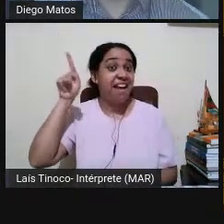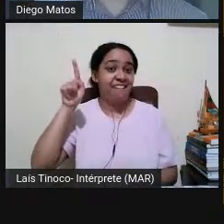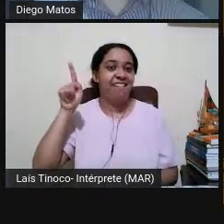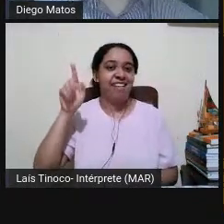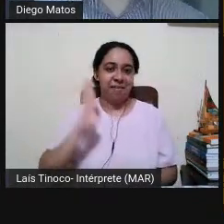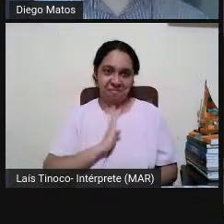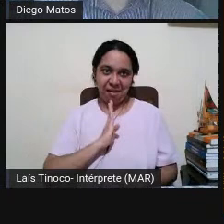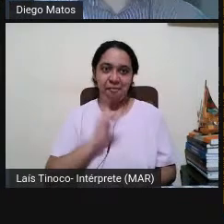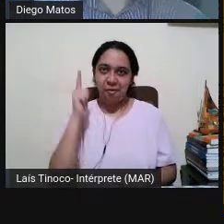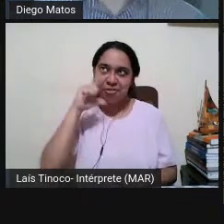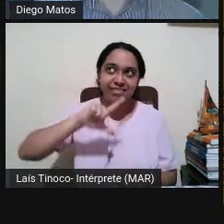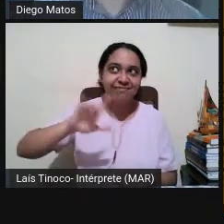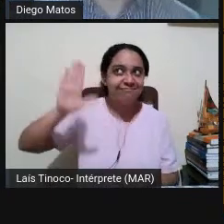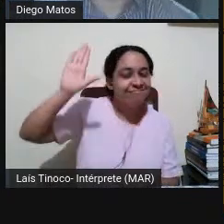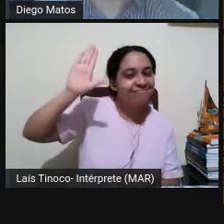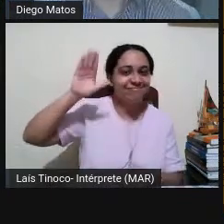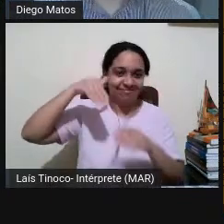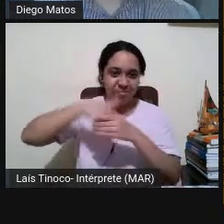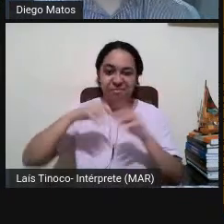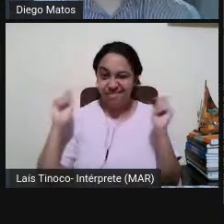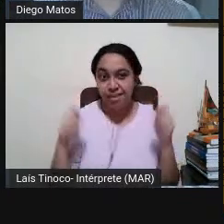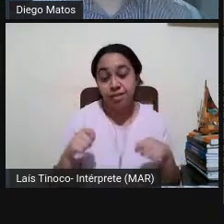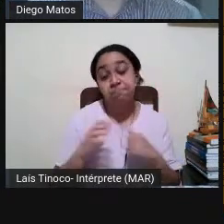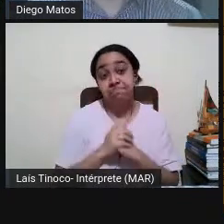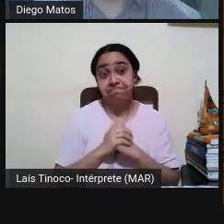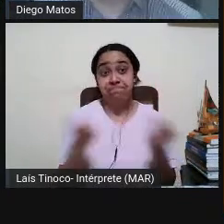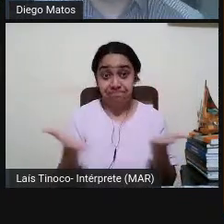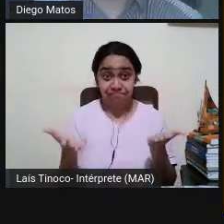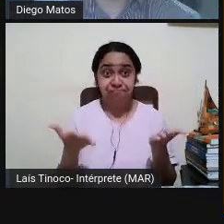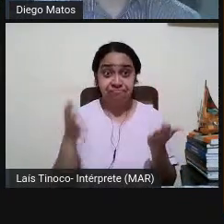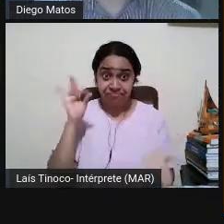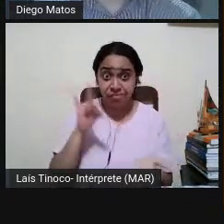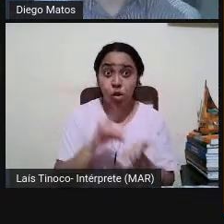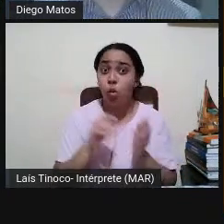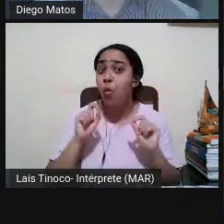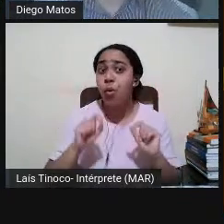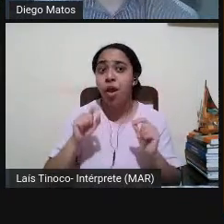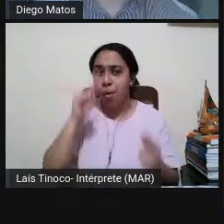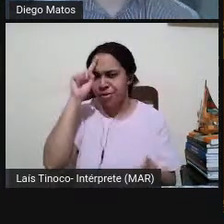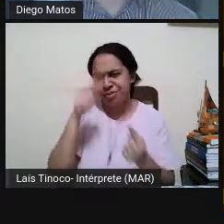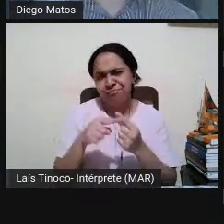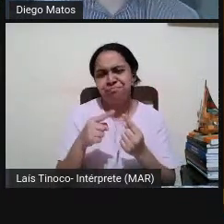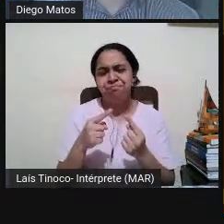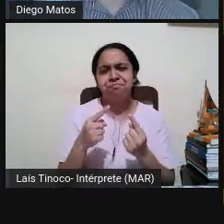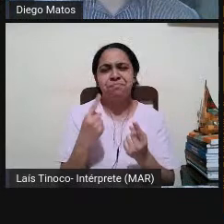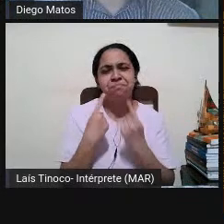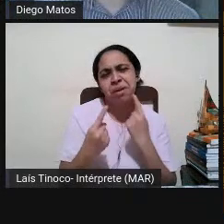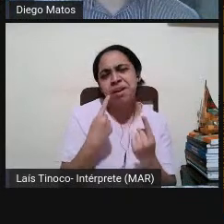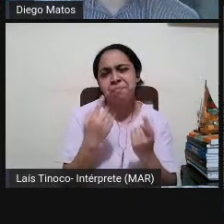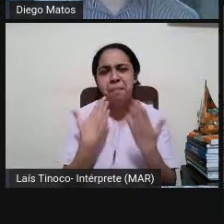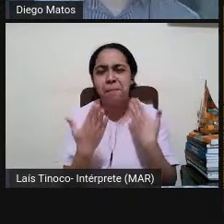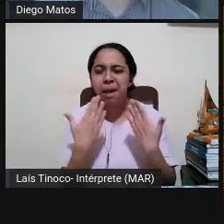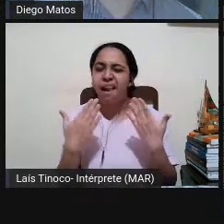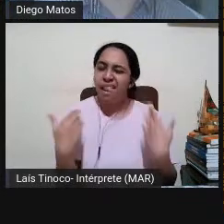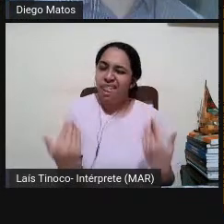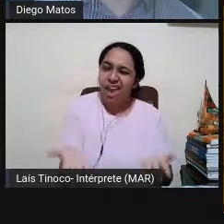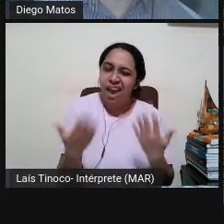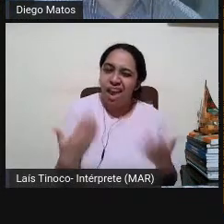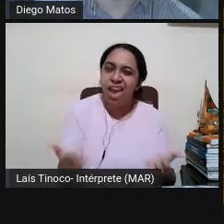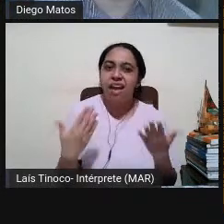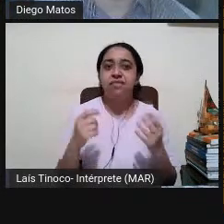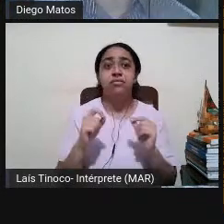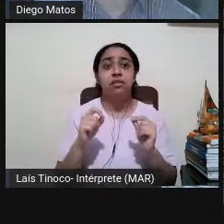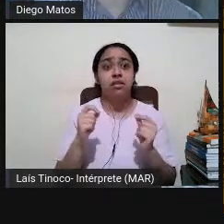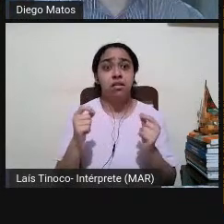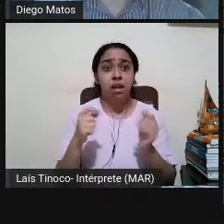gente porque eu vou ter hoje com vocês na verdade é um bate-papo super leve trazendo na verdade algumas reflexões